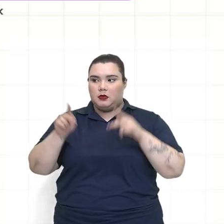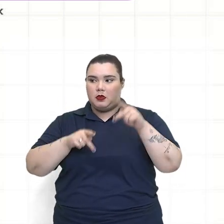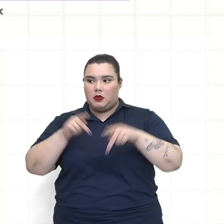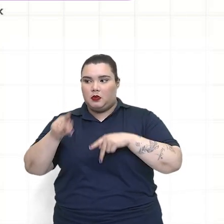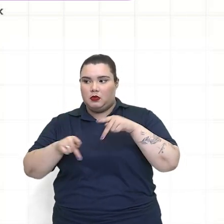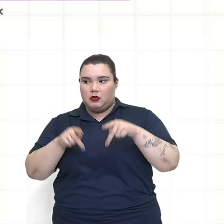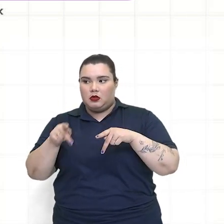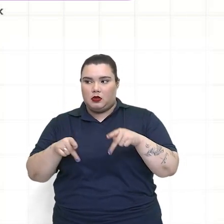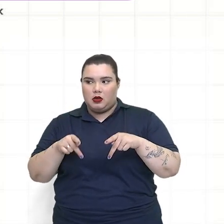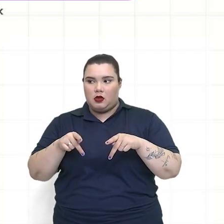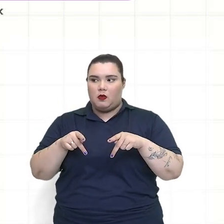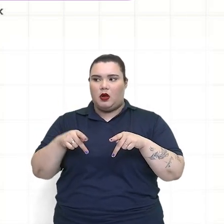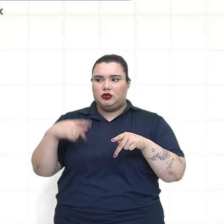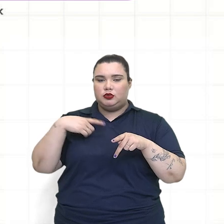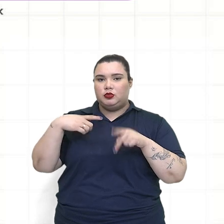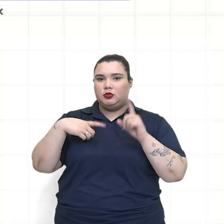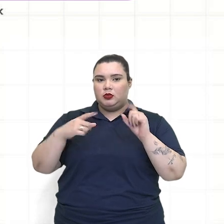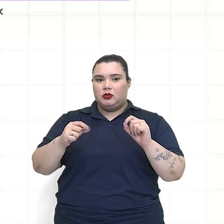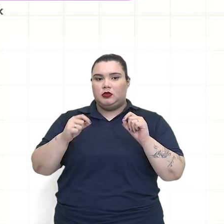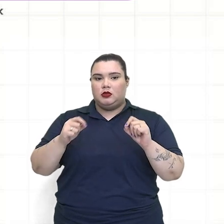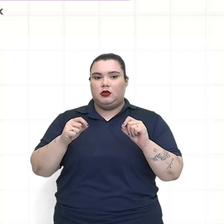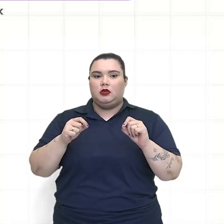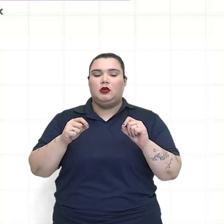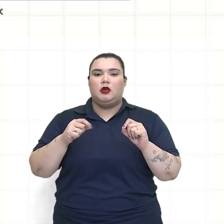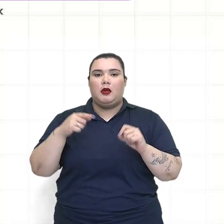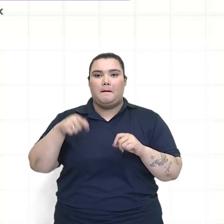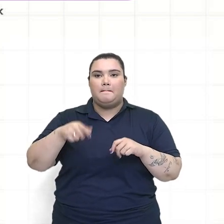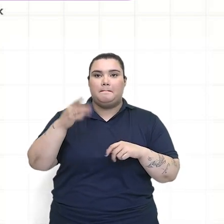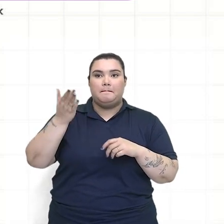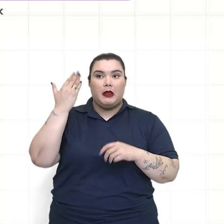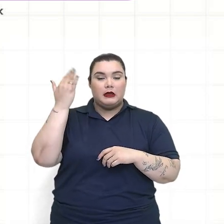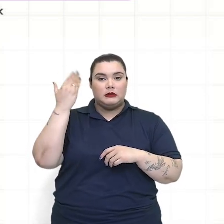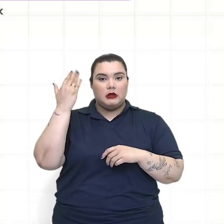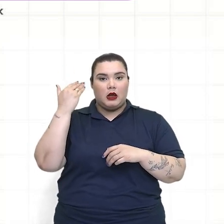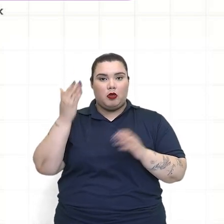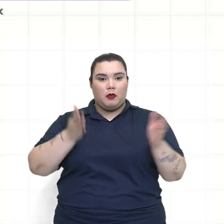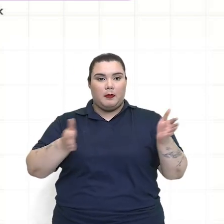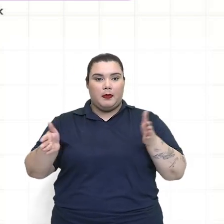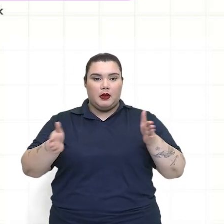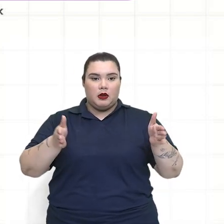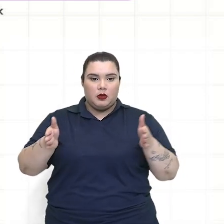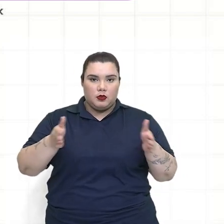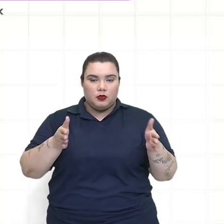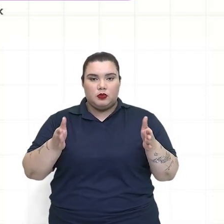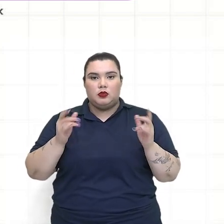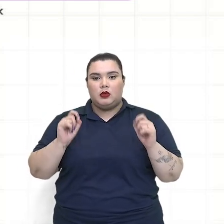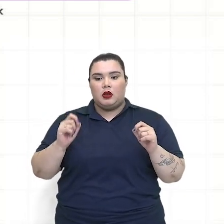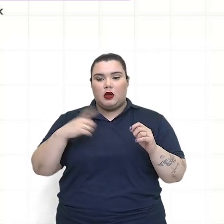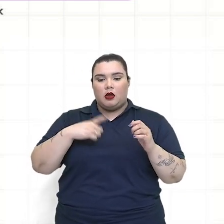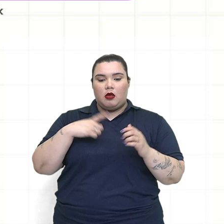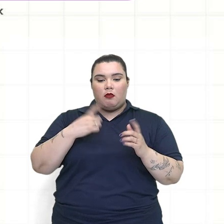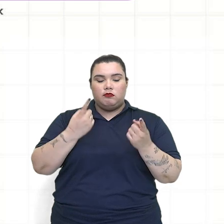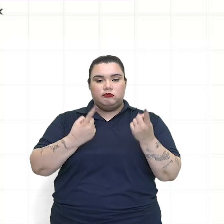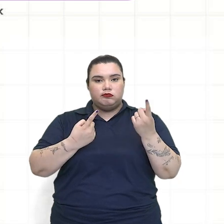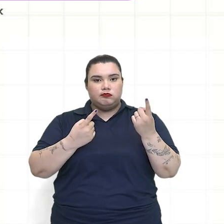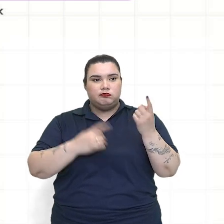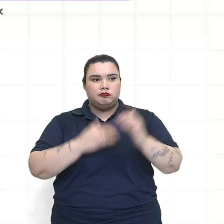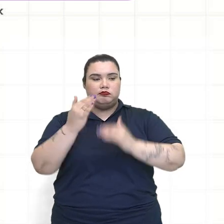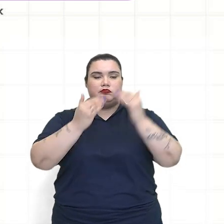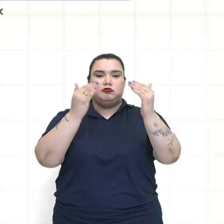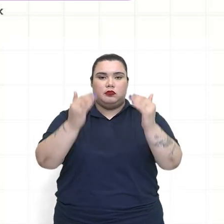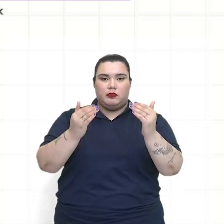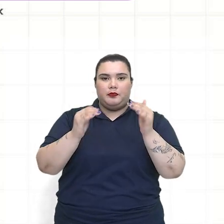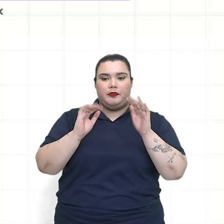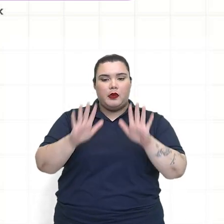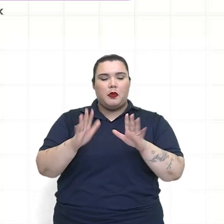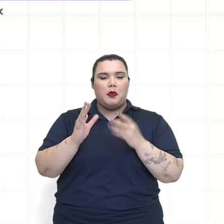foram responsáveis por uma série de inovações das sociedades para a época, extremamente evoluídas. Como assim? Para